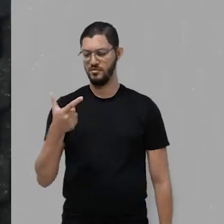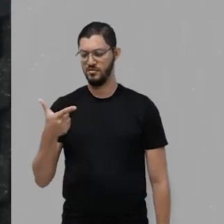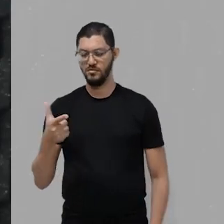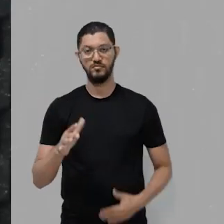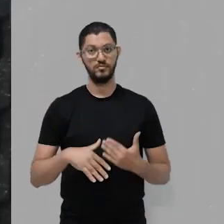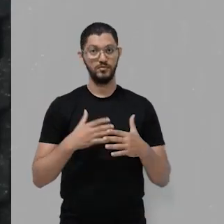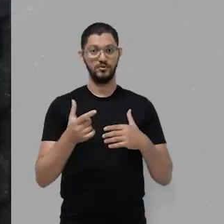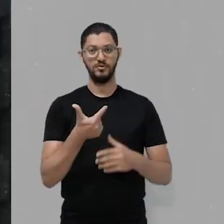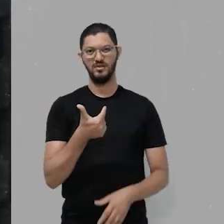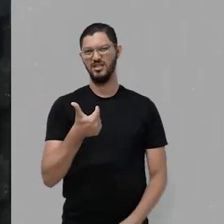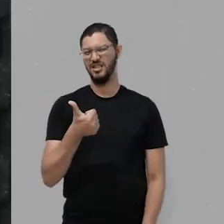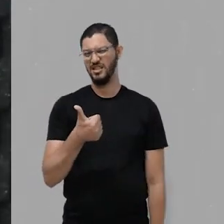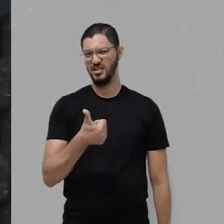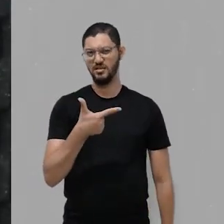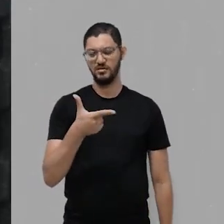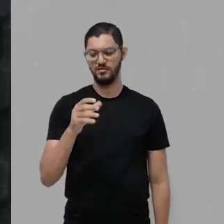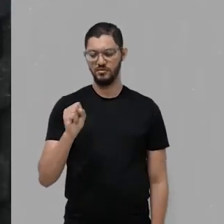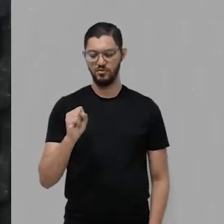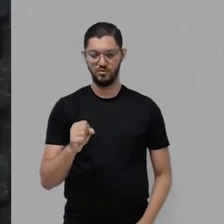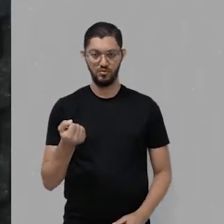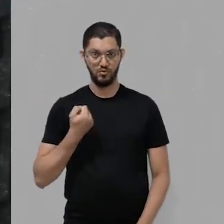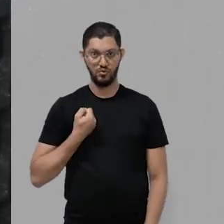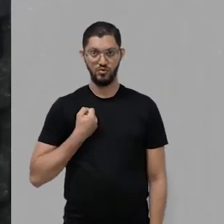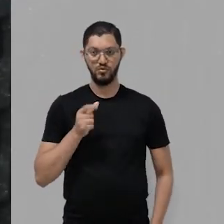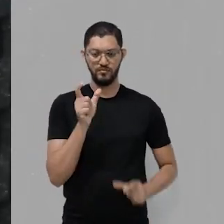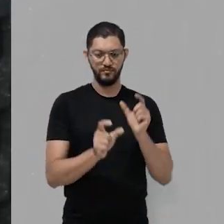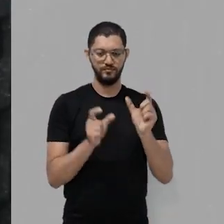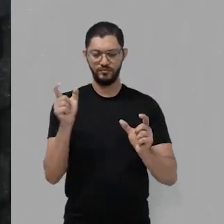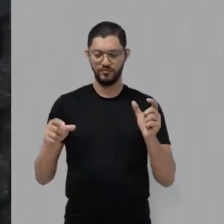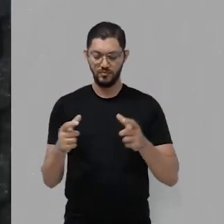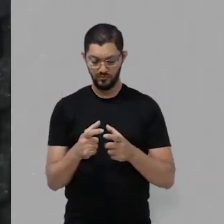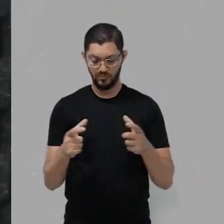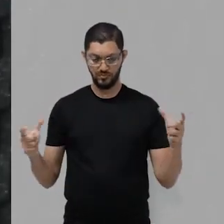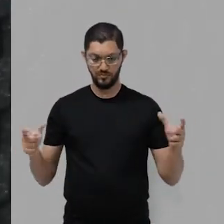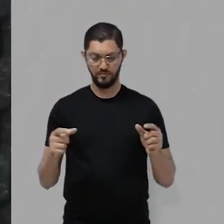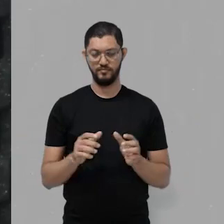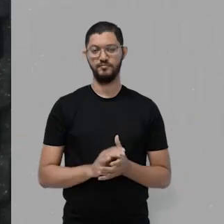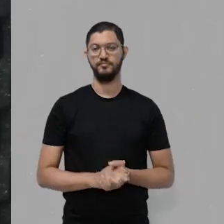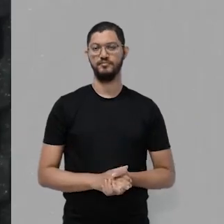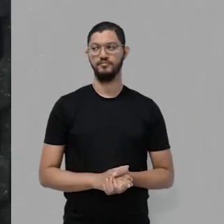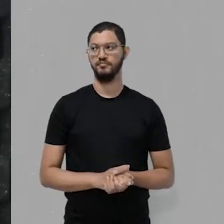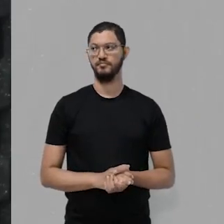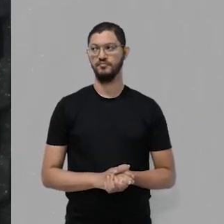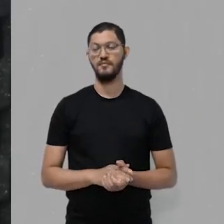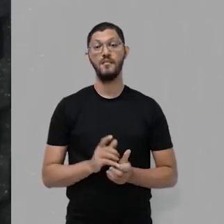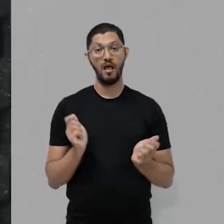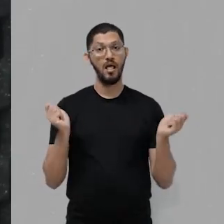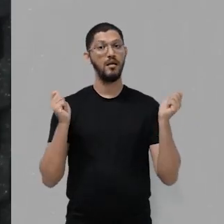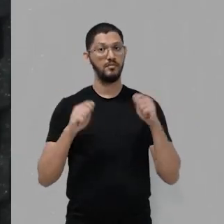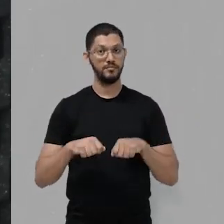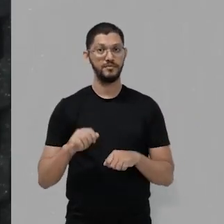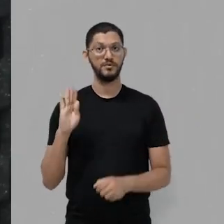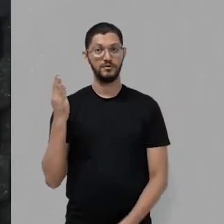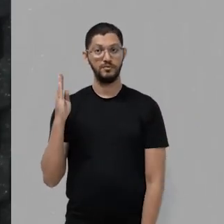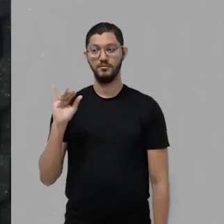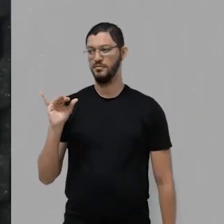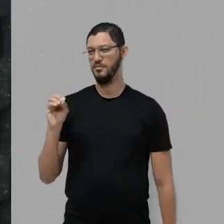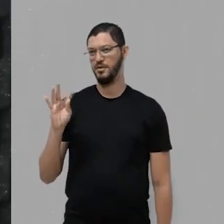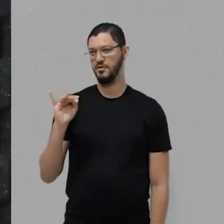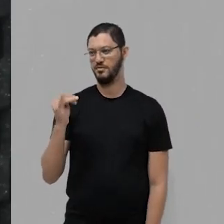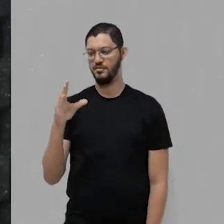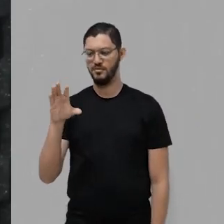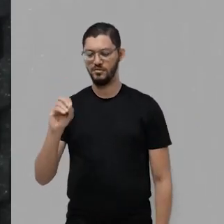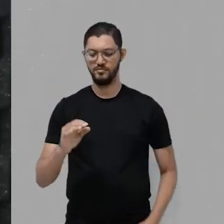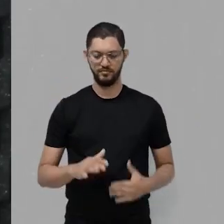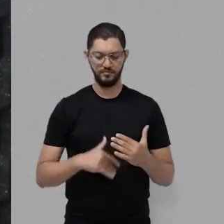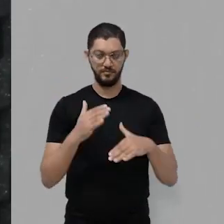seja, o número de indivíduos daquela população ali cresceu exponencialmente. É o potencial biótico que ela tem, o